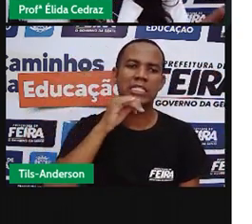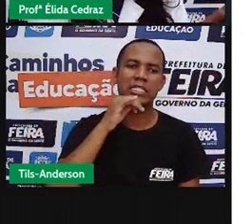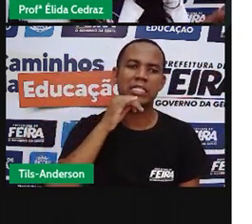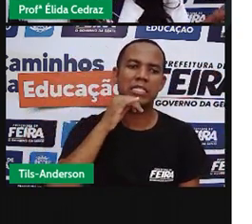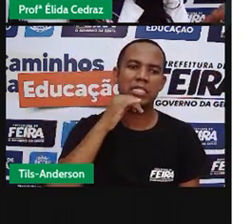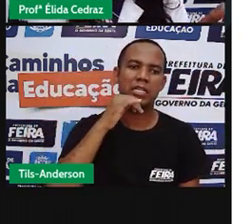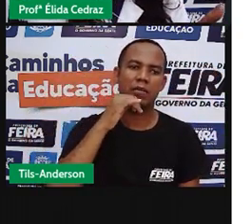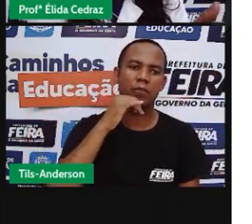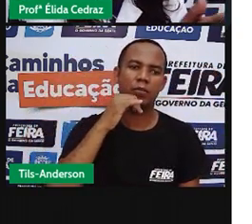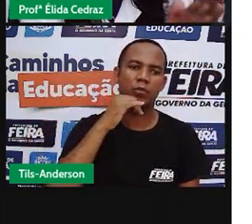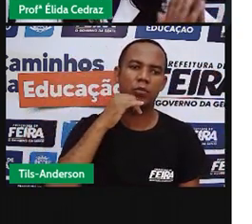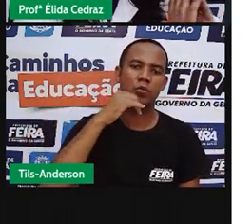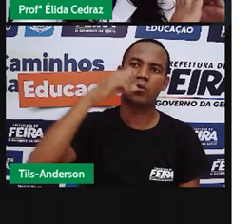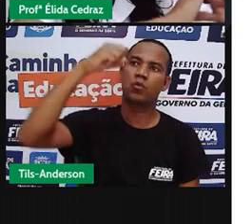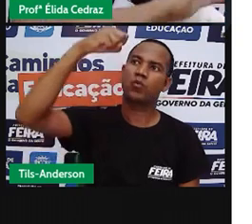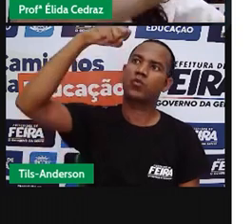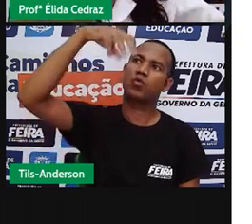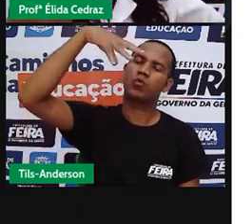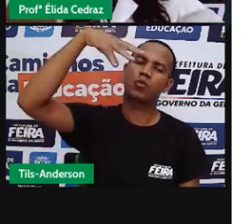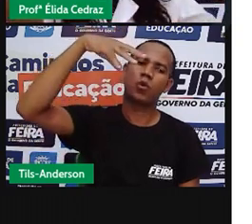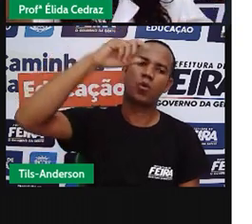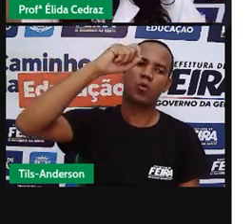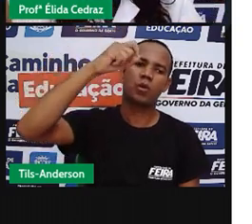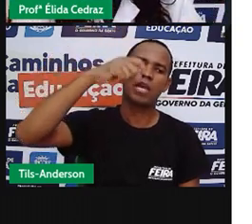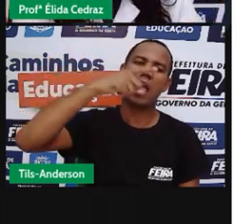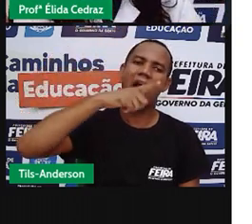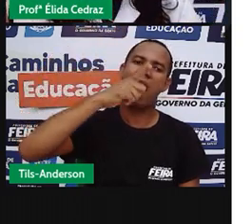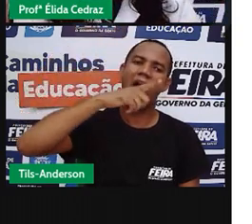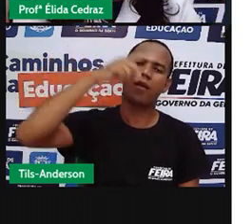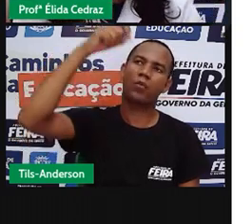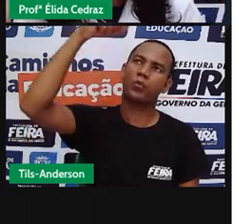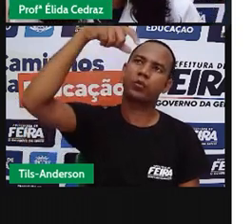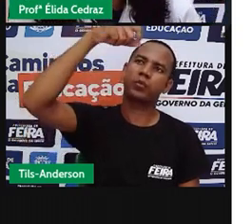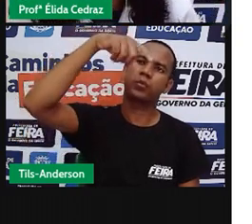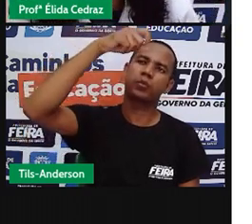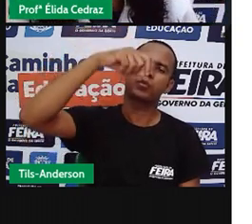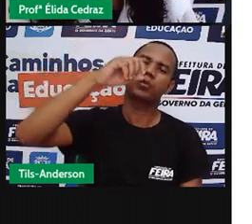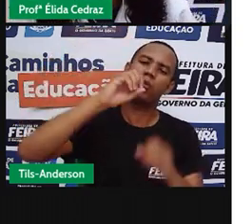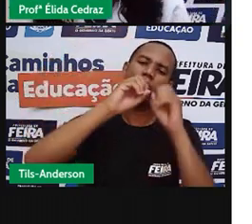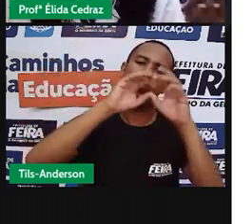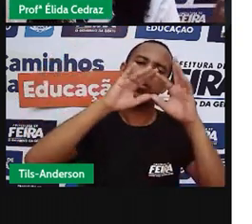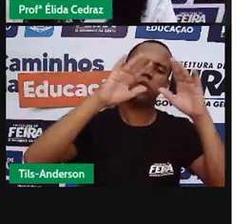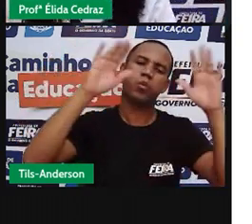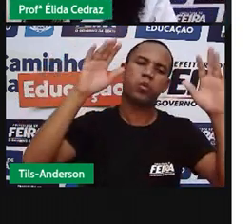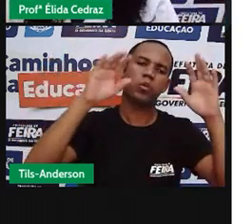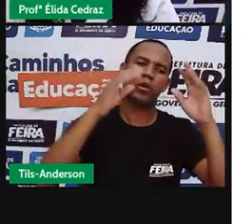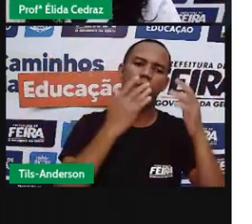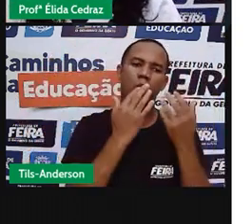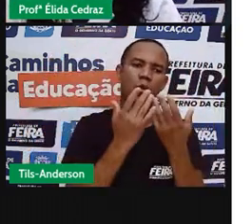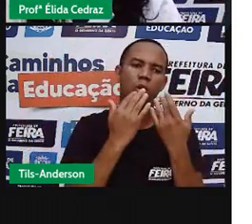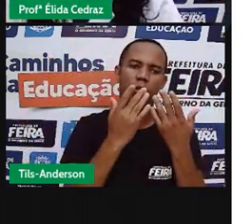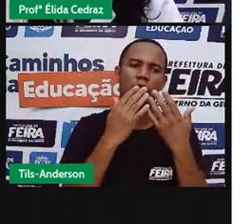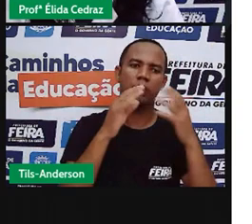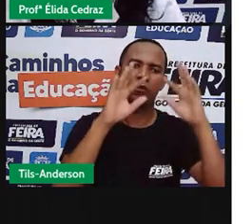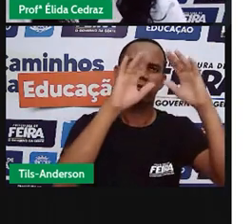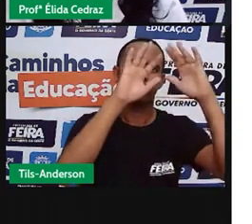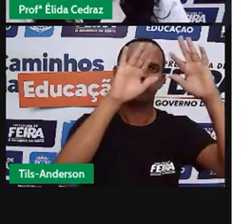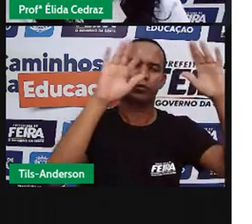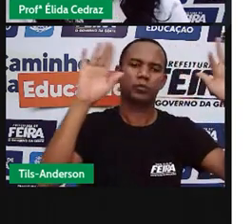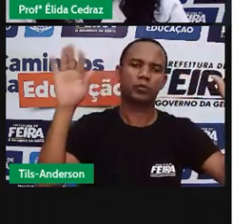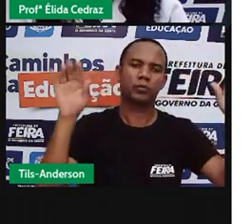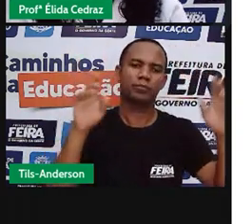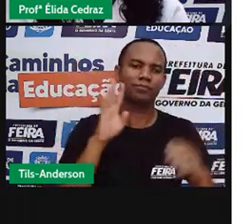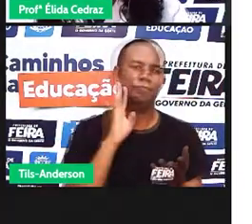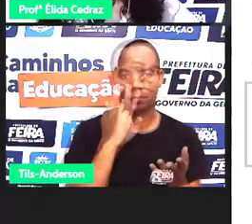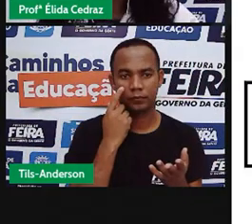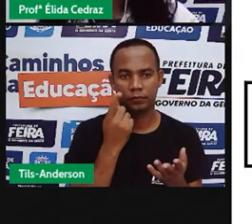das gotinhas de água e emitir os faixas de luz colorido, que são as cores do arco-íris.